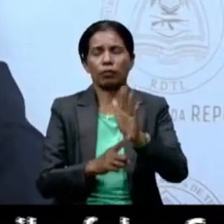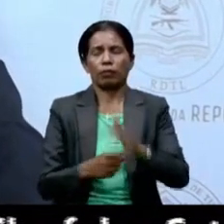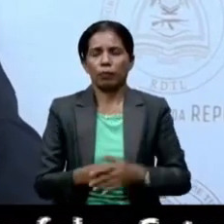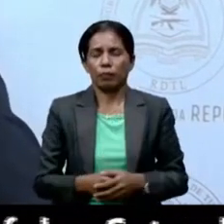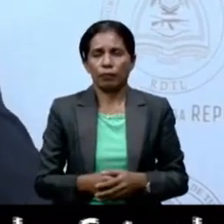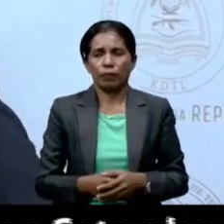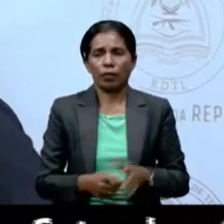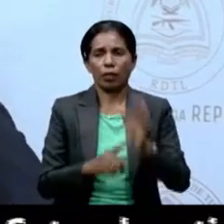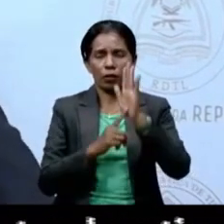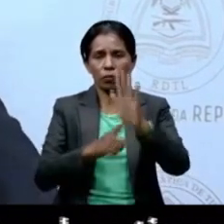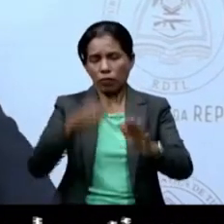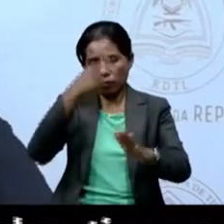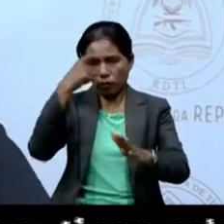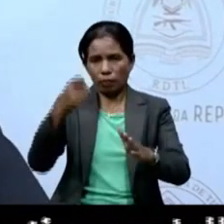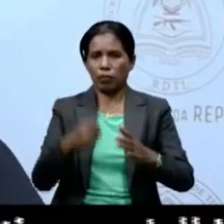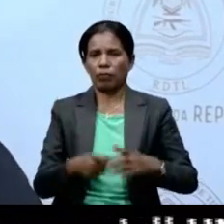atudu tamba